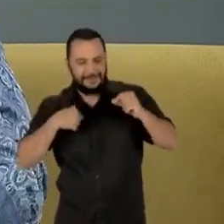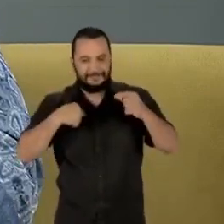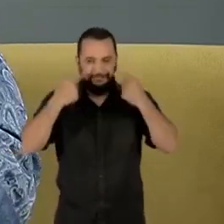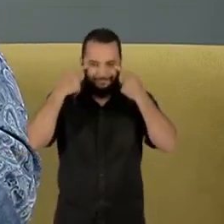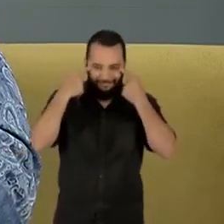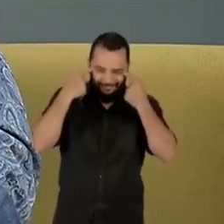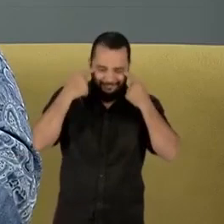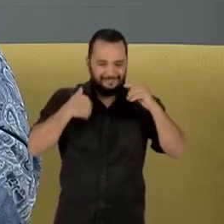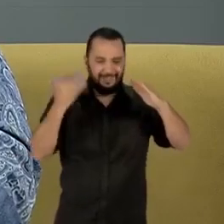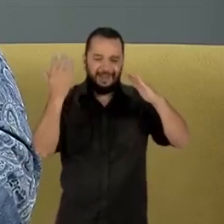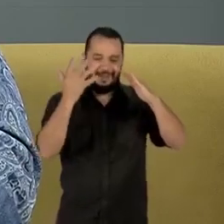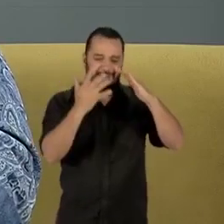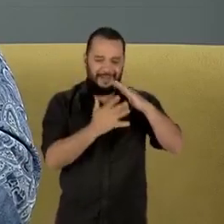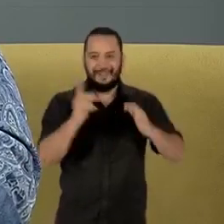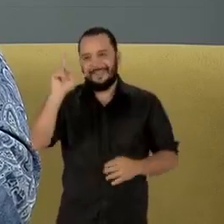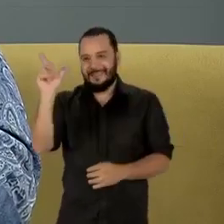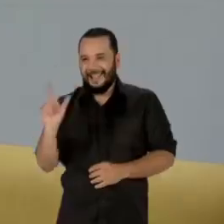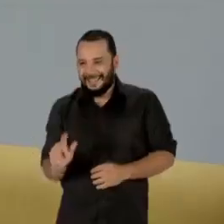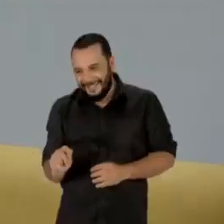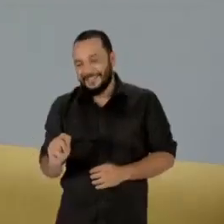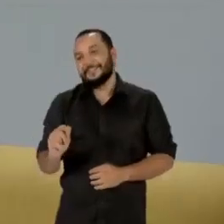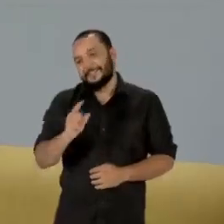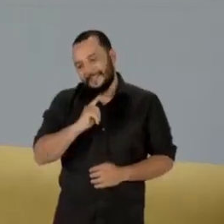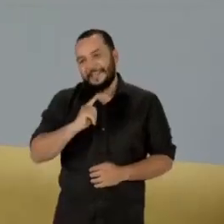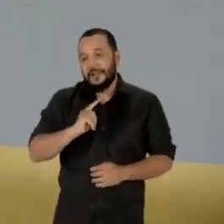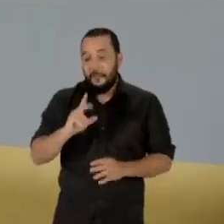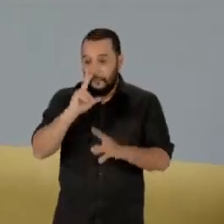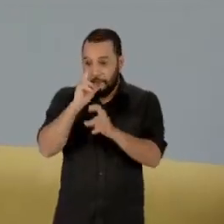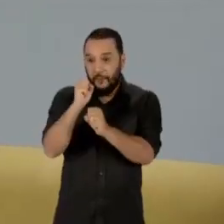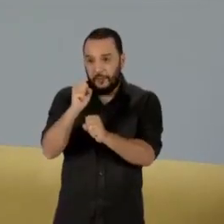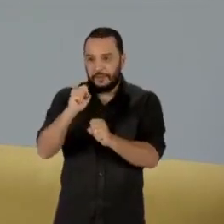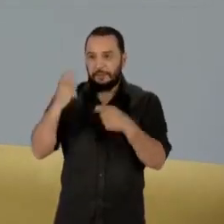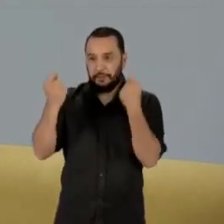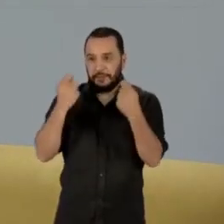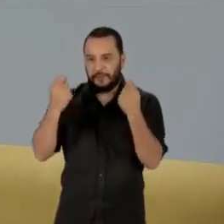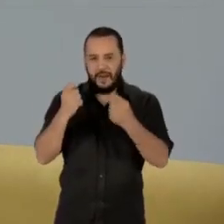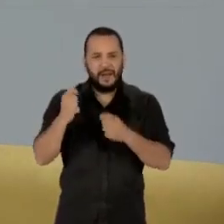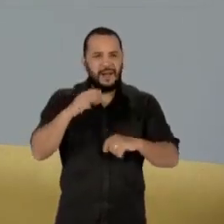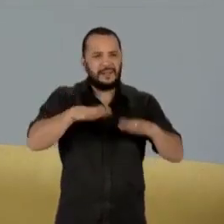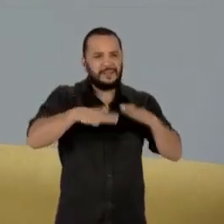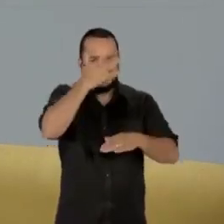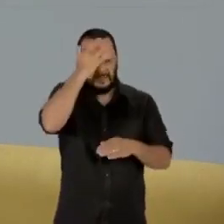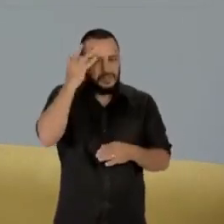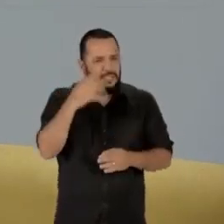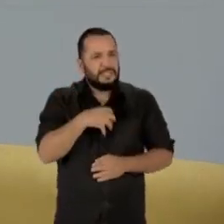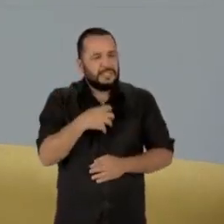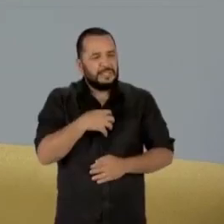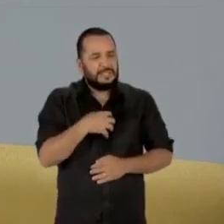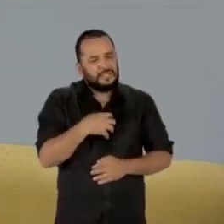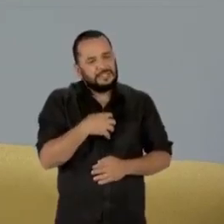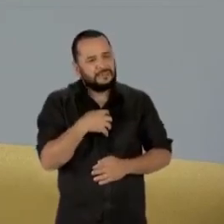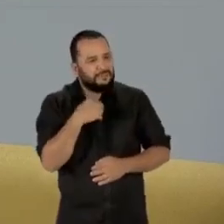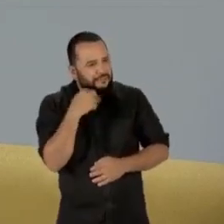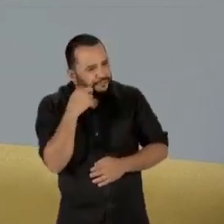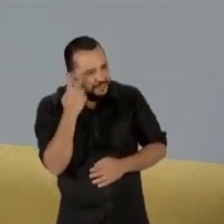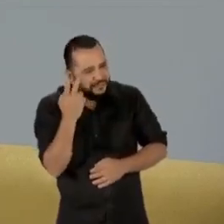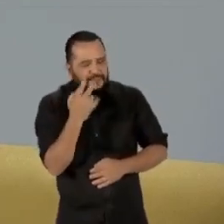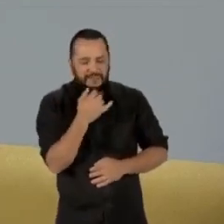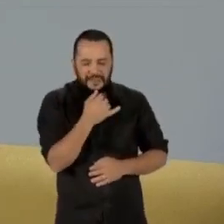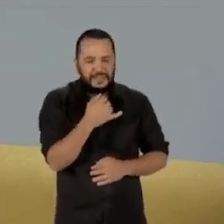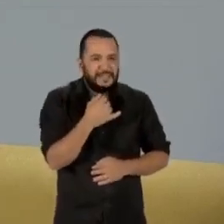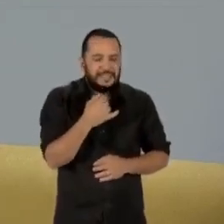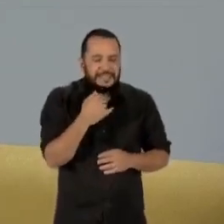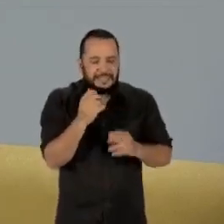tem muita força dentro do festival e muitas vezes as pessoas ficam com a insistente um pouco inibida que quando a gente fala e gastronomia